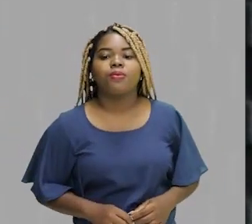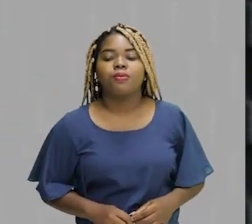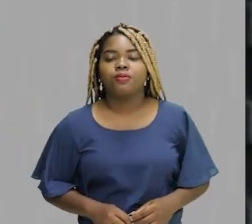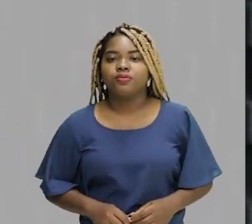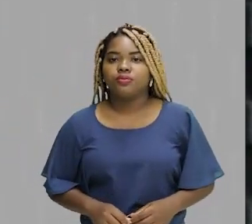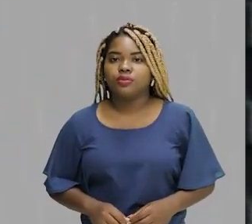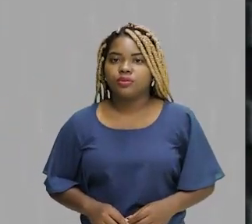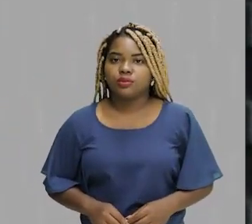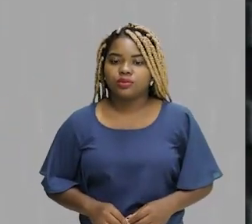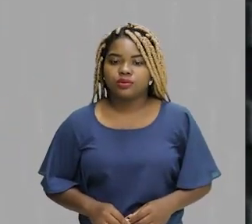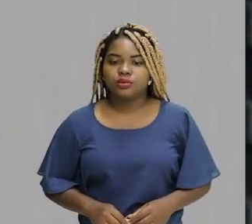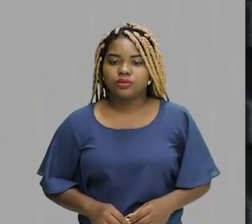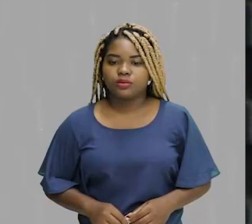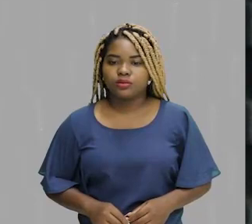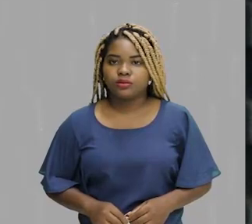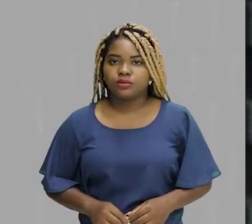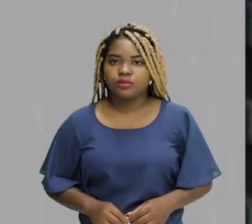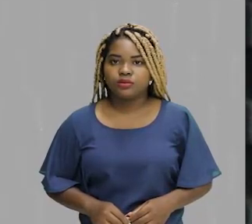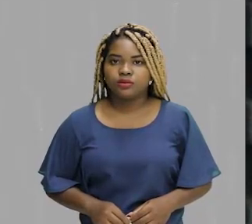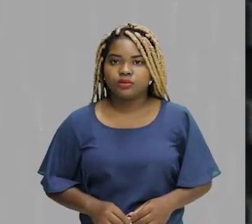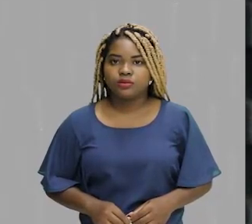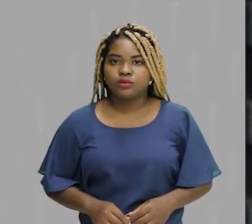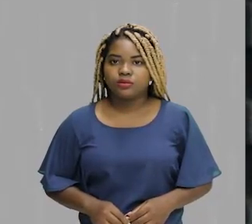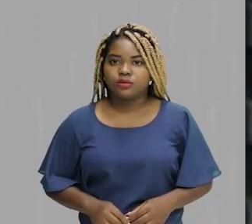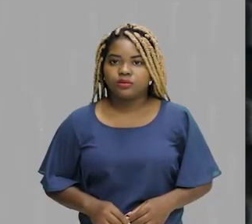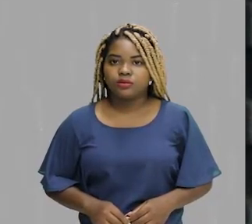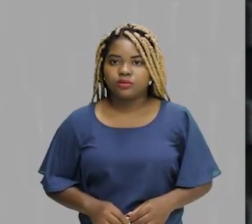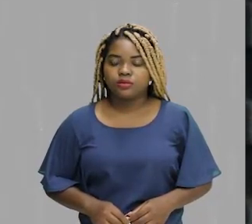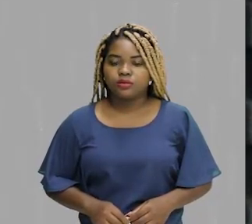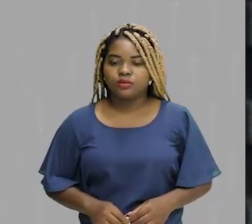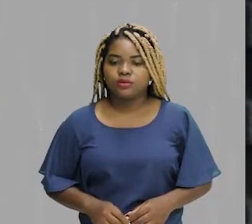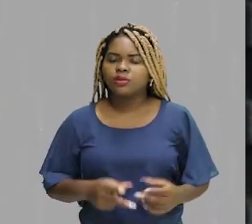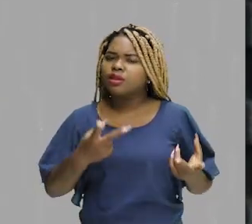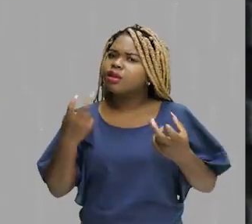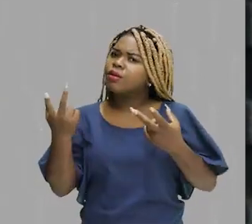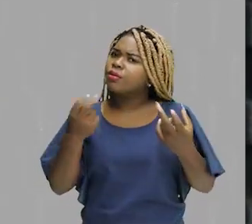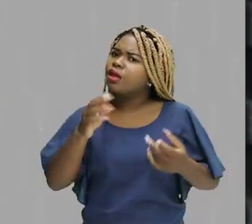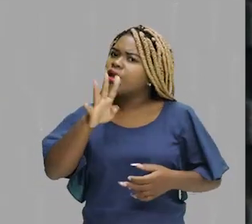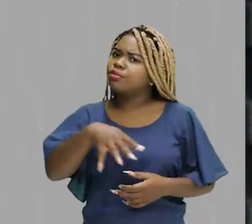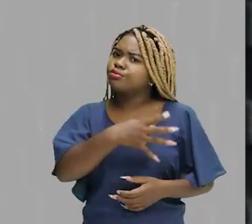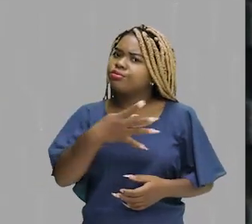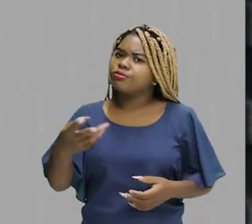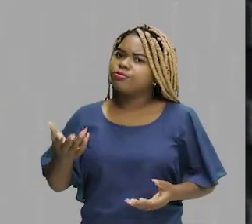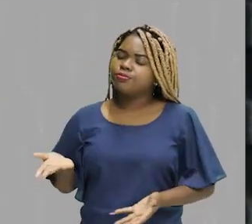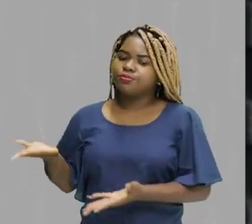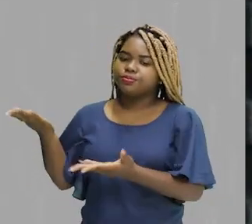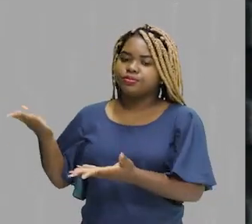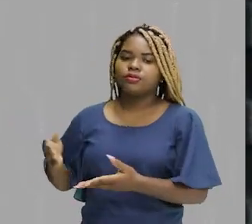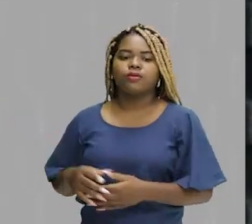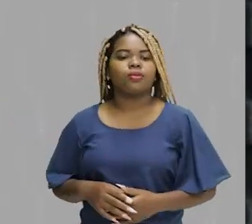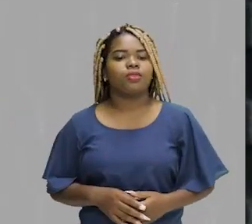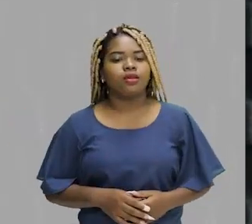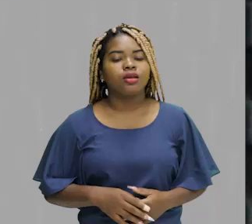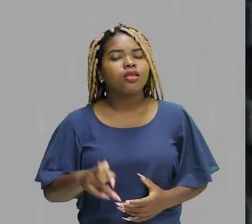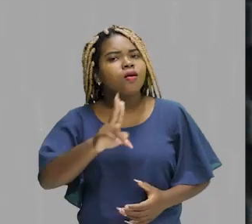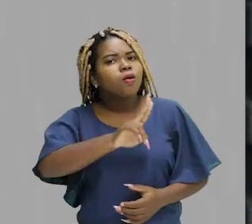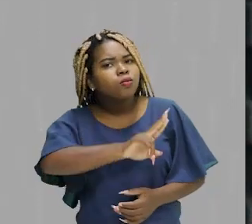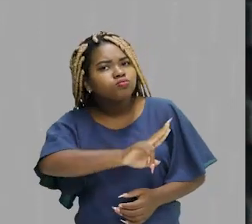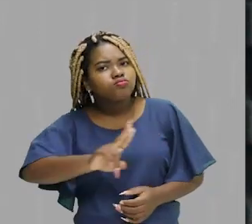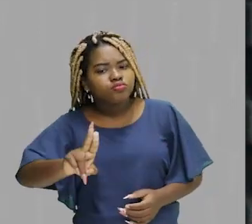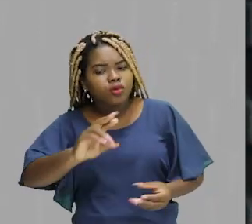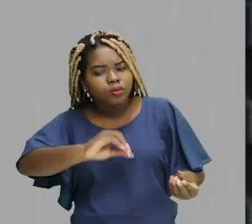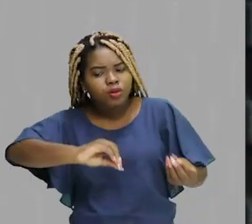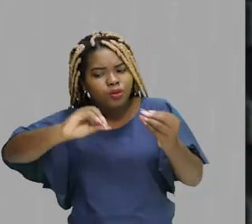troquei a terminação por ito. Nitrito, nitrito de alumínio. Então, a nomenclatura